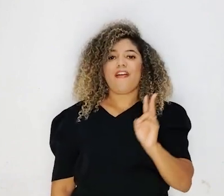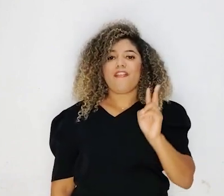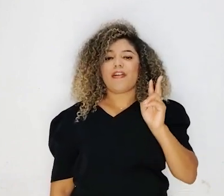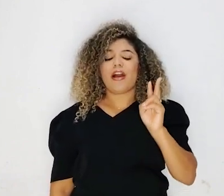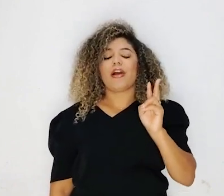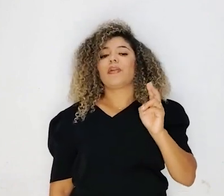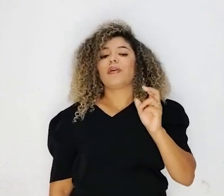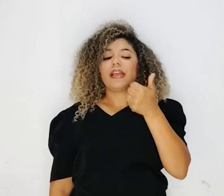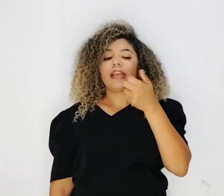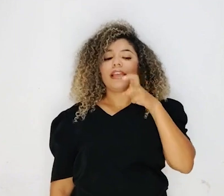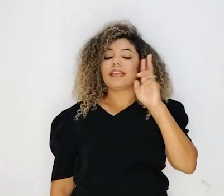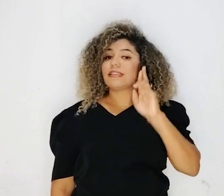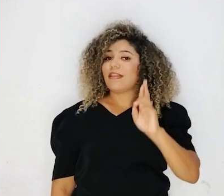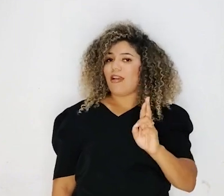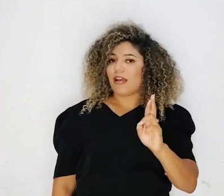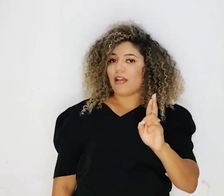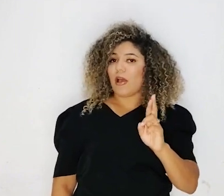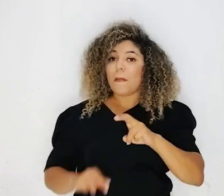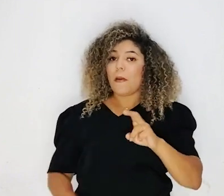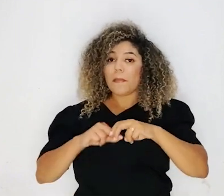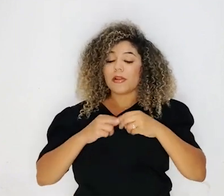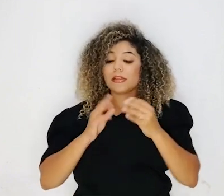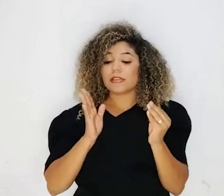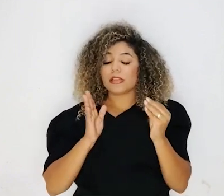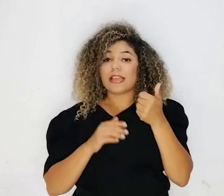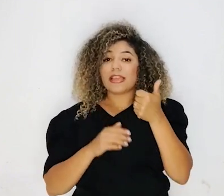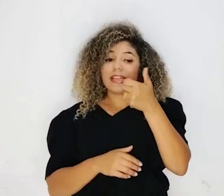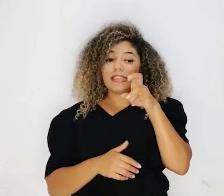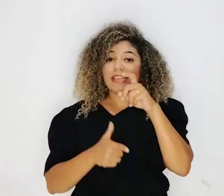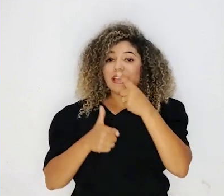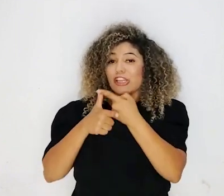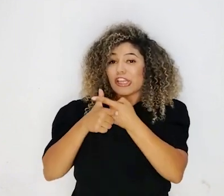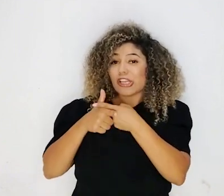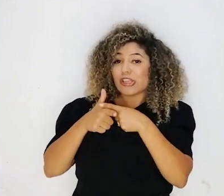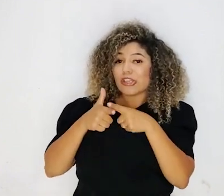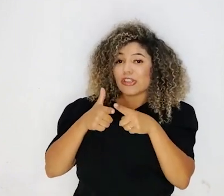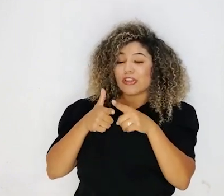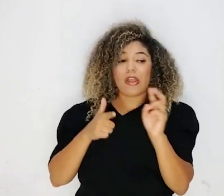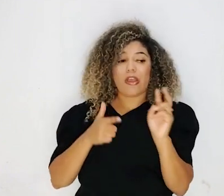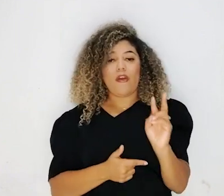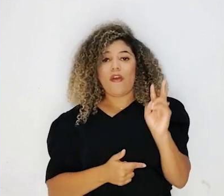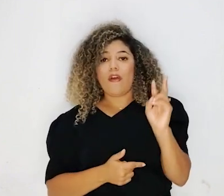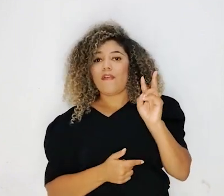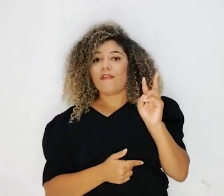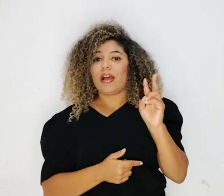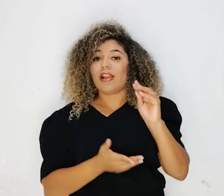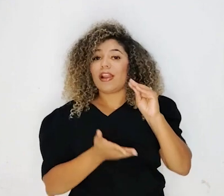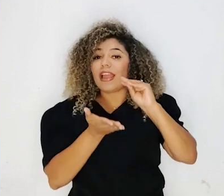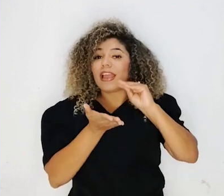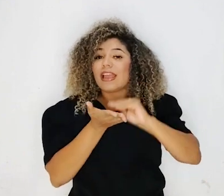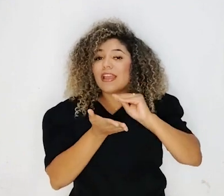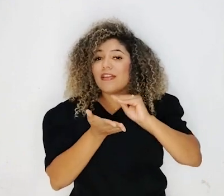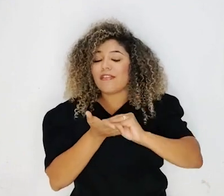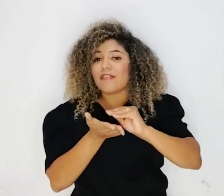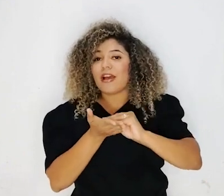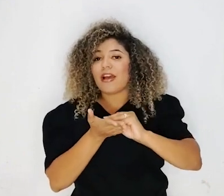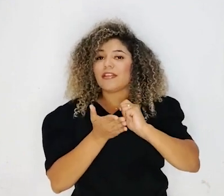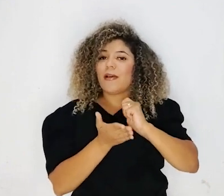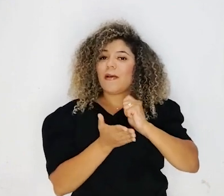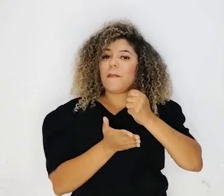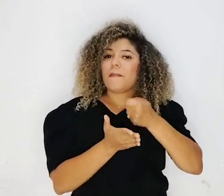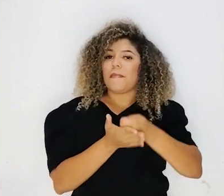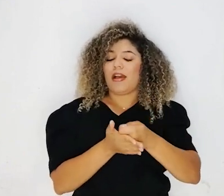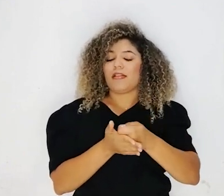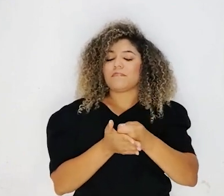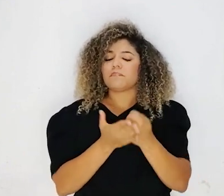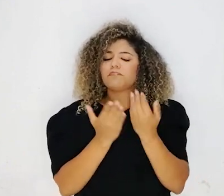R$15. Portanto, se eu pegar esse 15 e dividir pelo valor que está faltando ser pago,